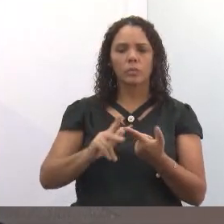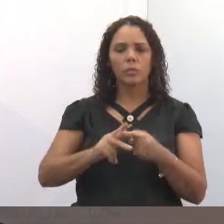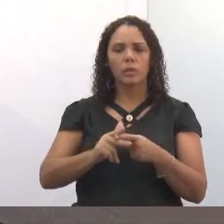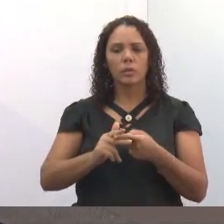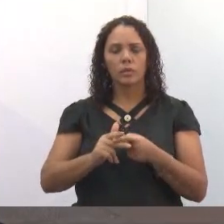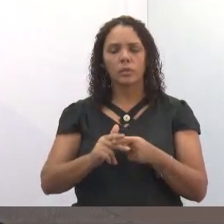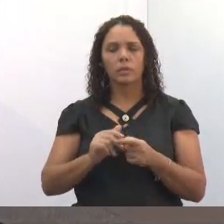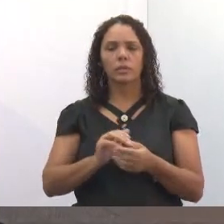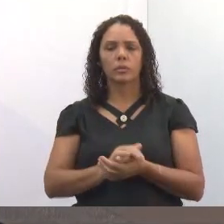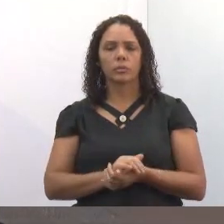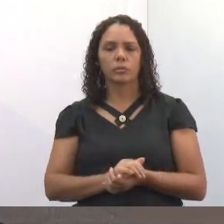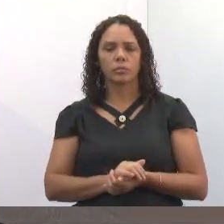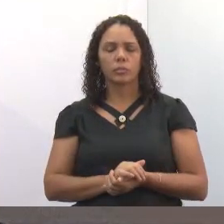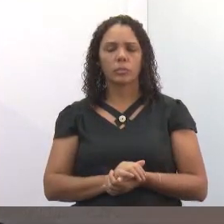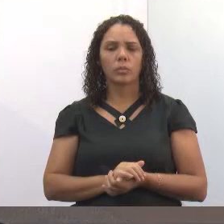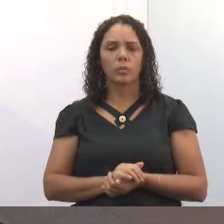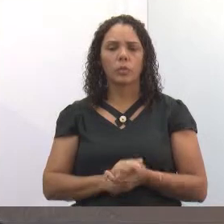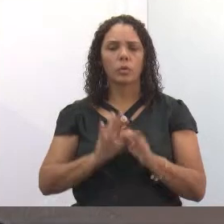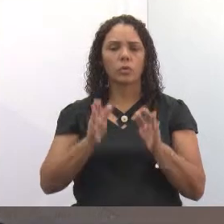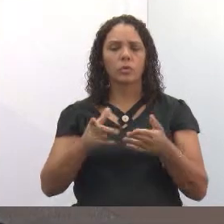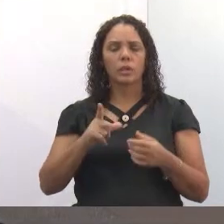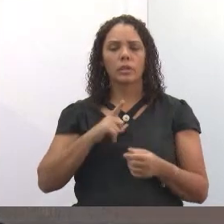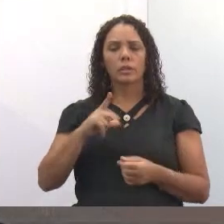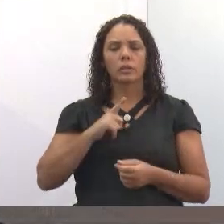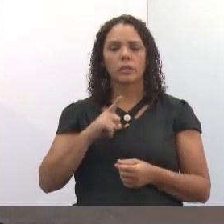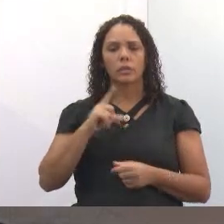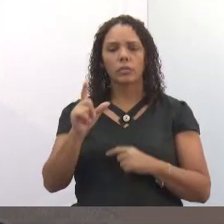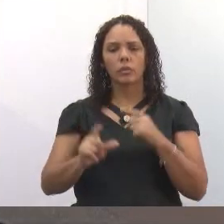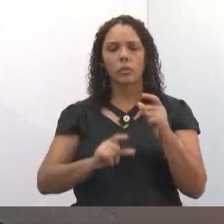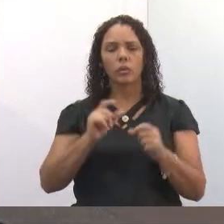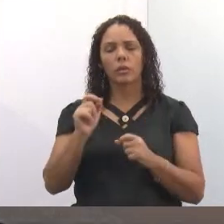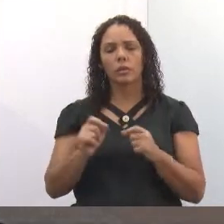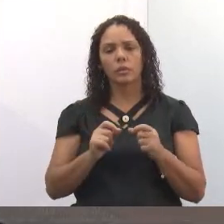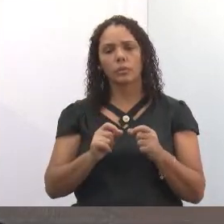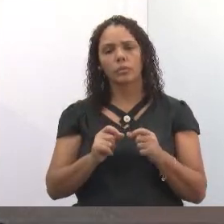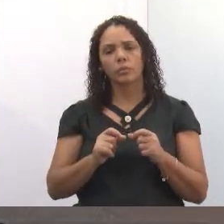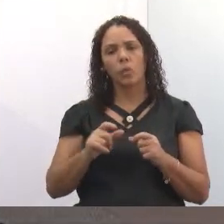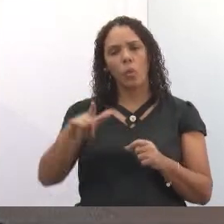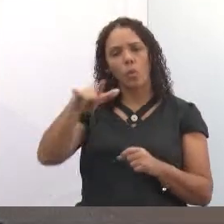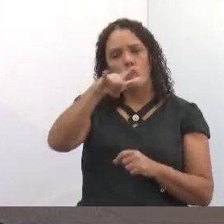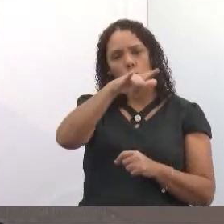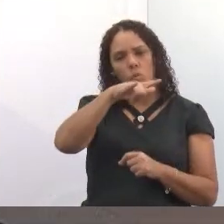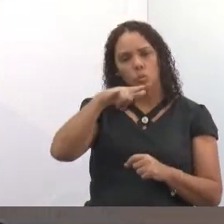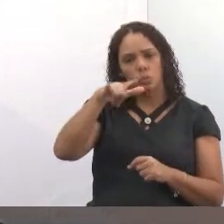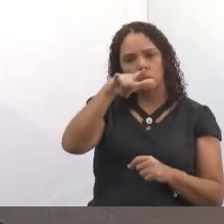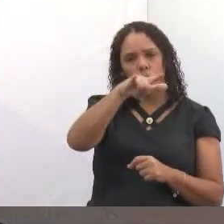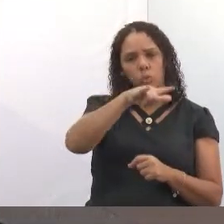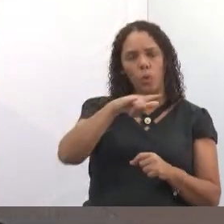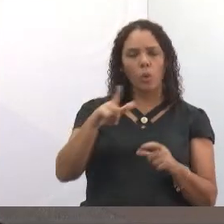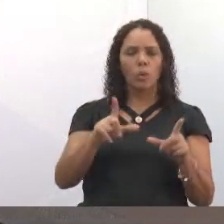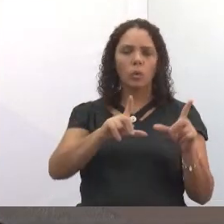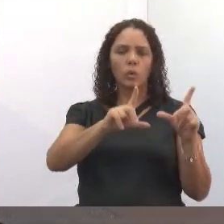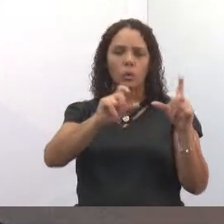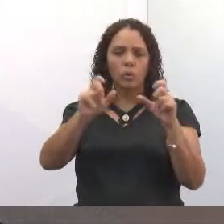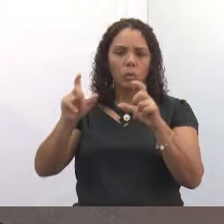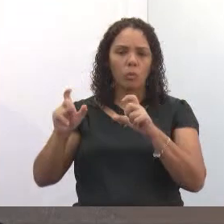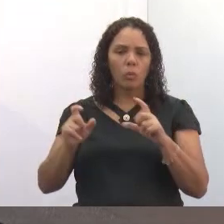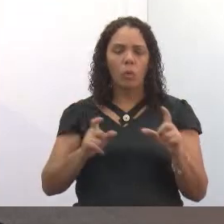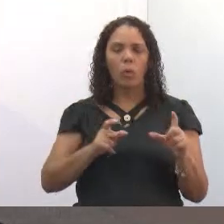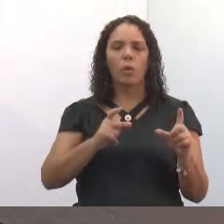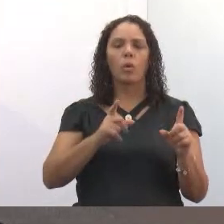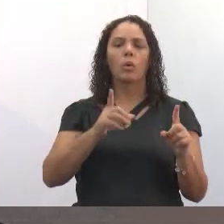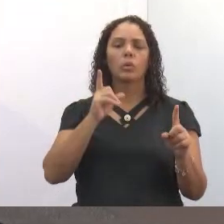regularização fundiária, na qual foram realizados sobrevoos e registros fotográficos, identificação de